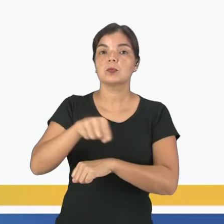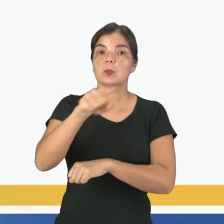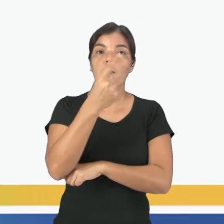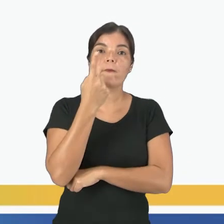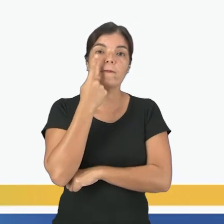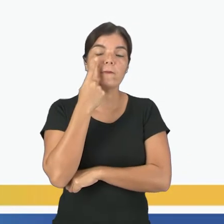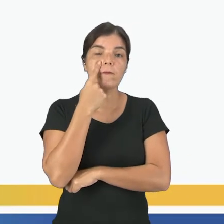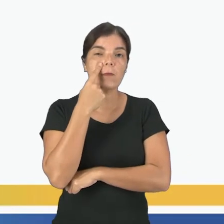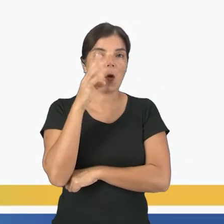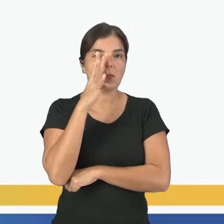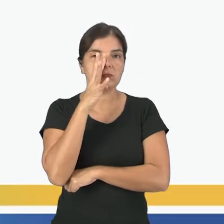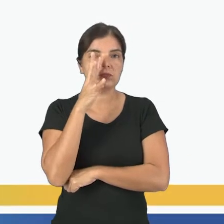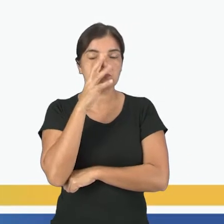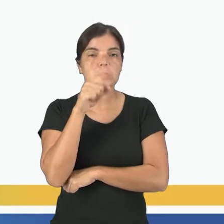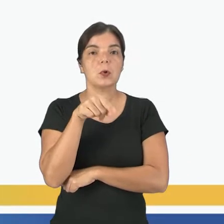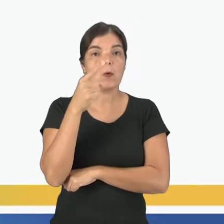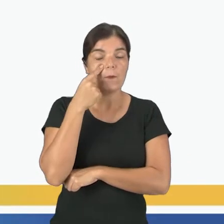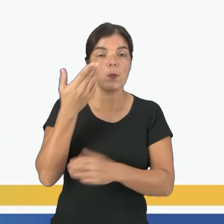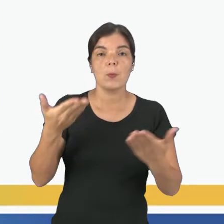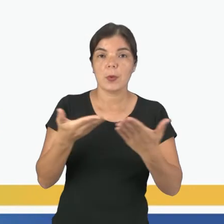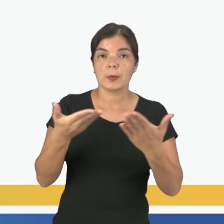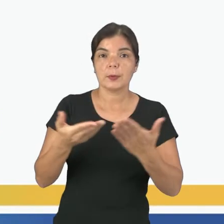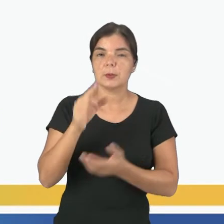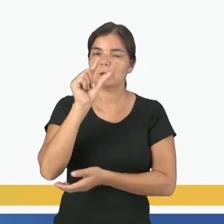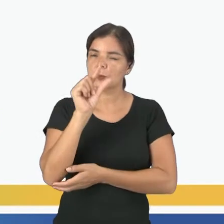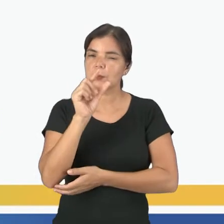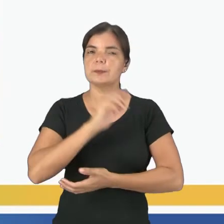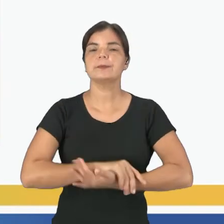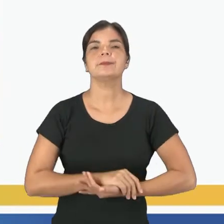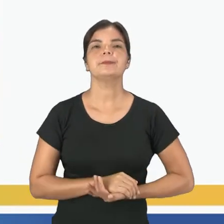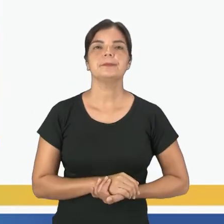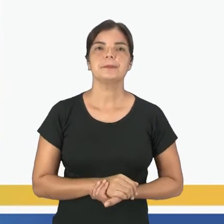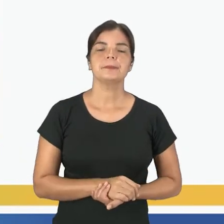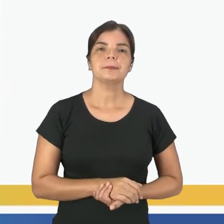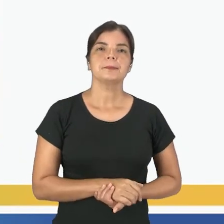vocês poderem observar. Vamos assistir só um pedacinho?